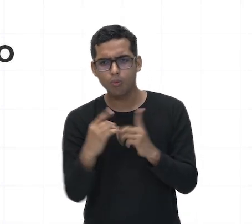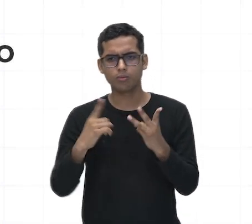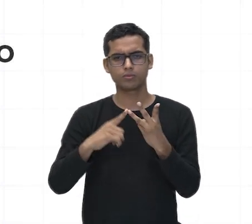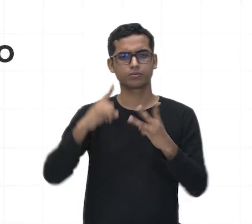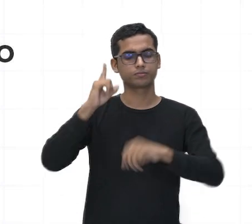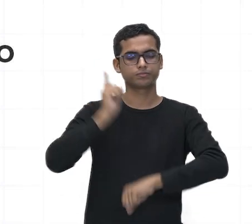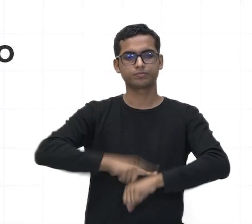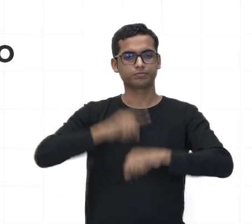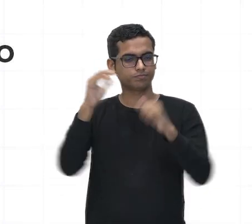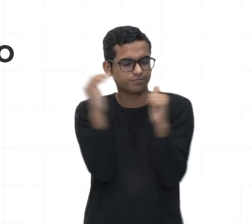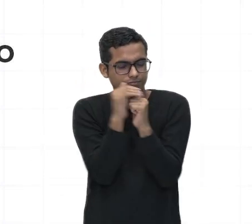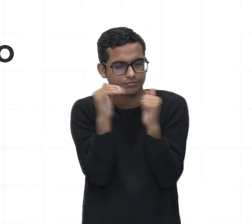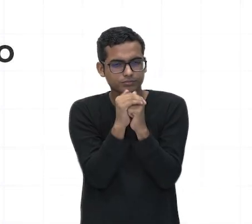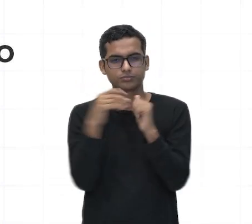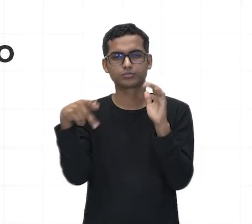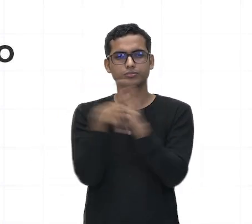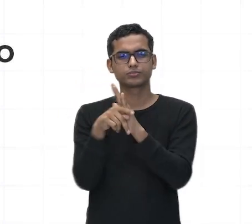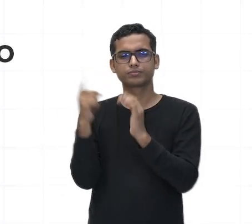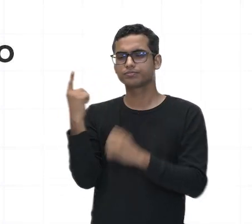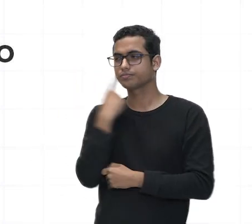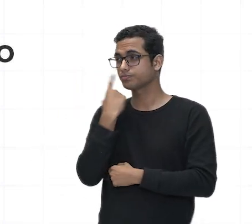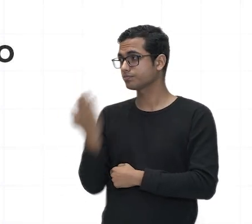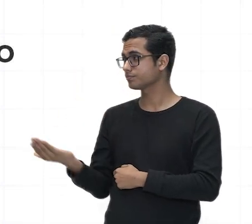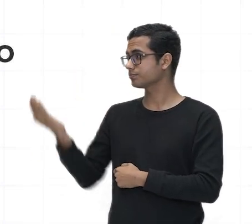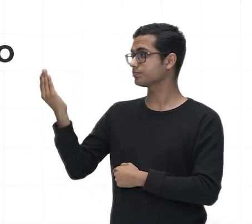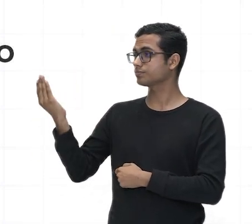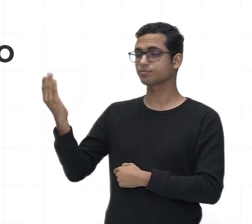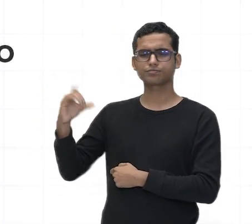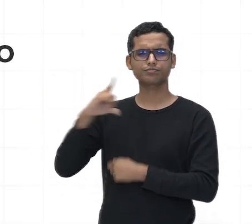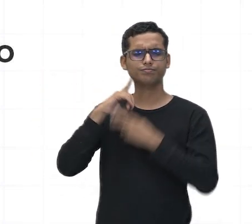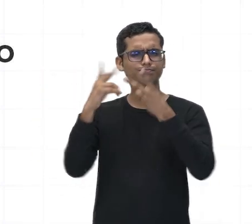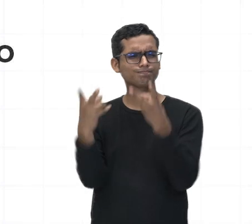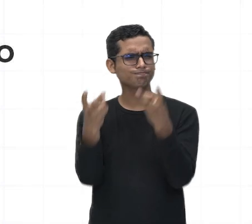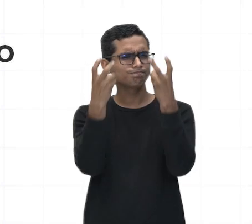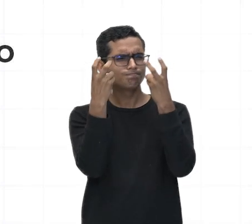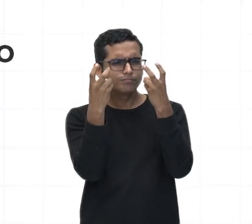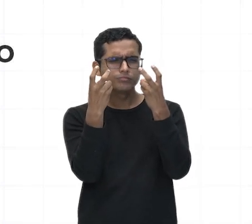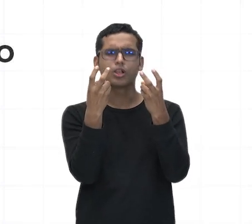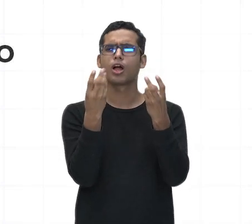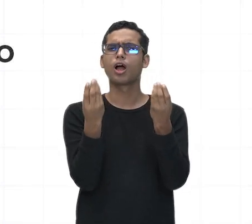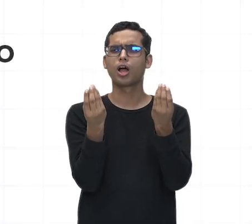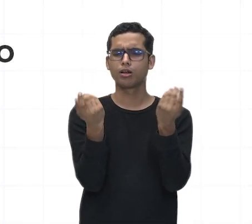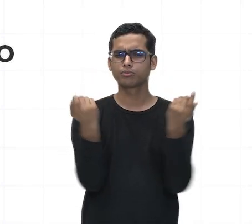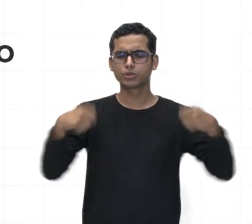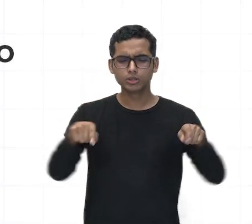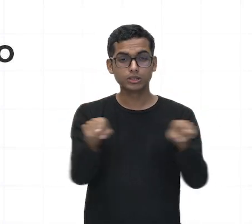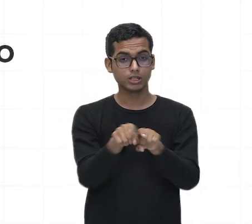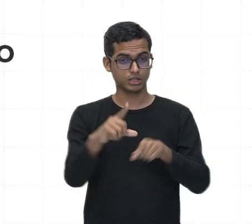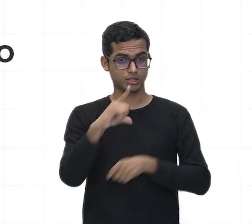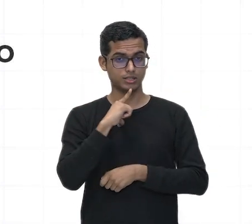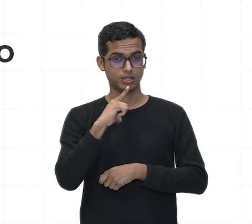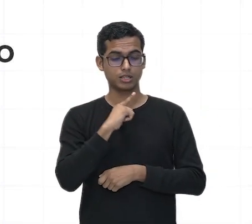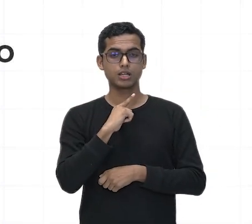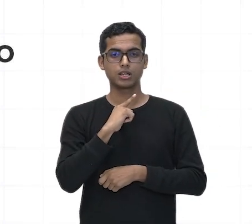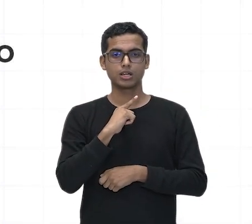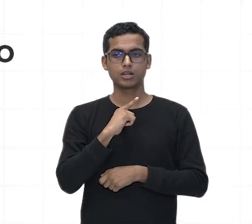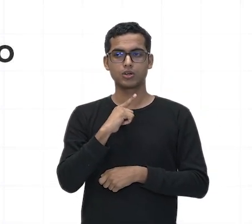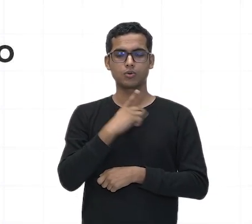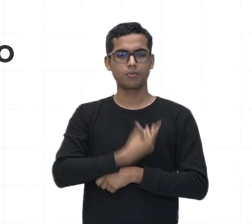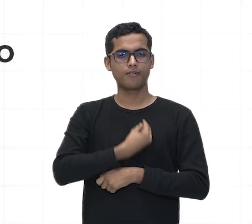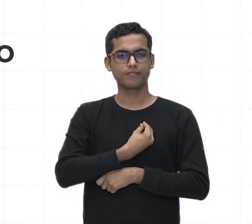transcendência é a noção de que algo existe em uma realidade